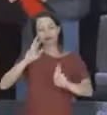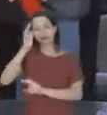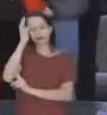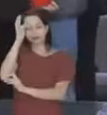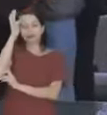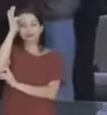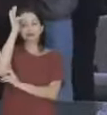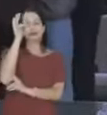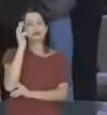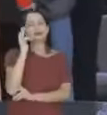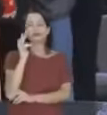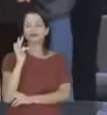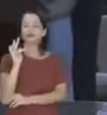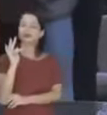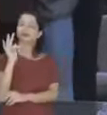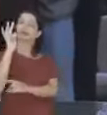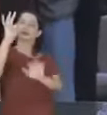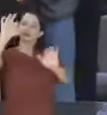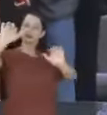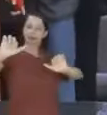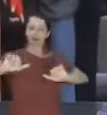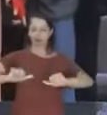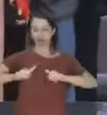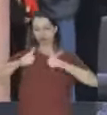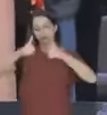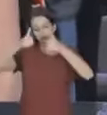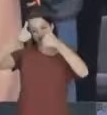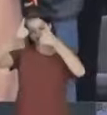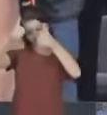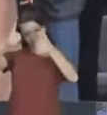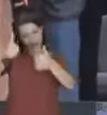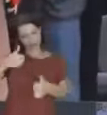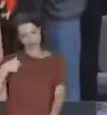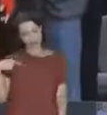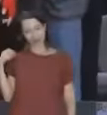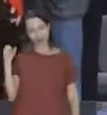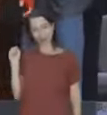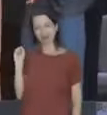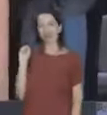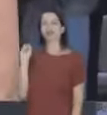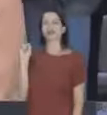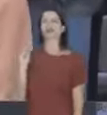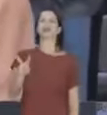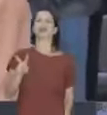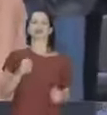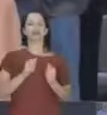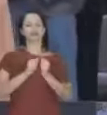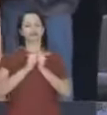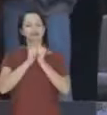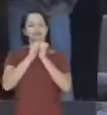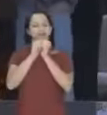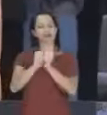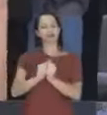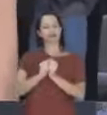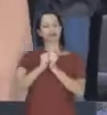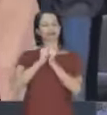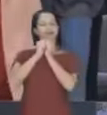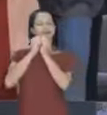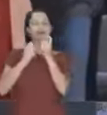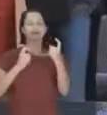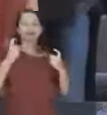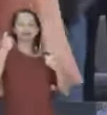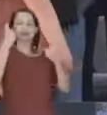eu vou, sem medo de ser feliz. Quero ver